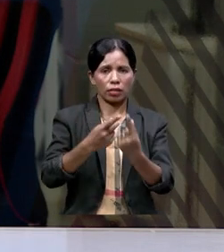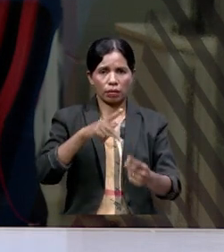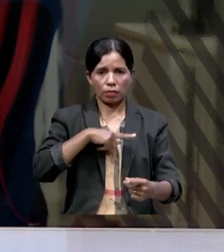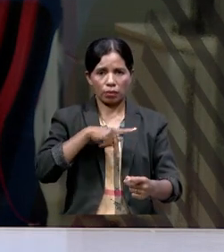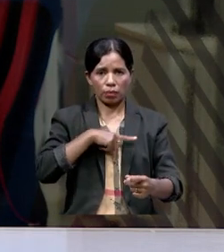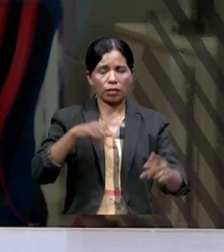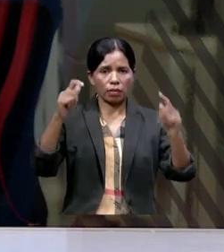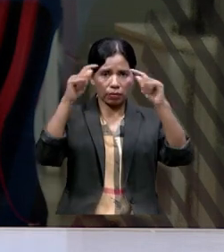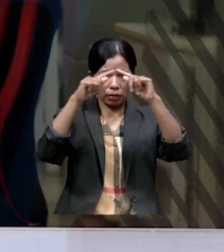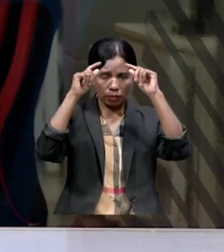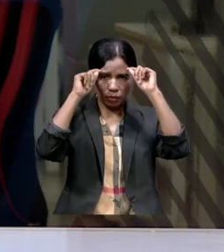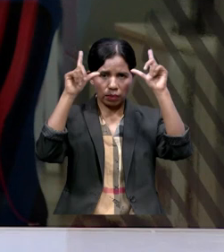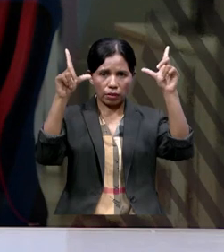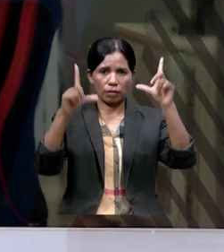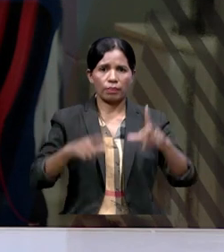Timor-Leste.